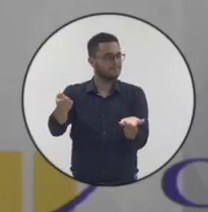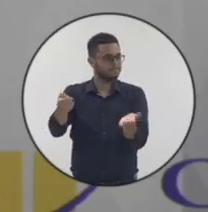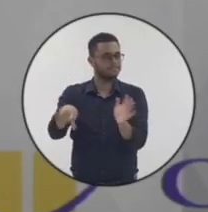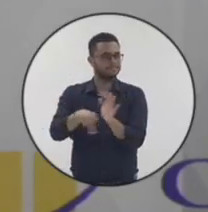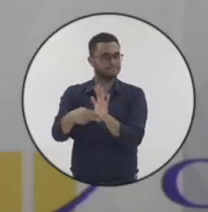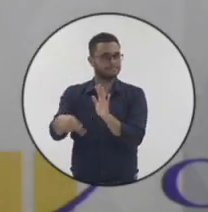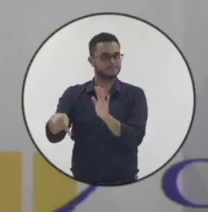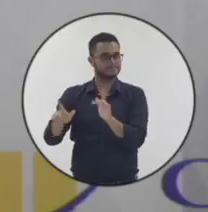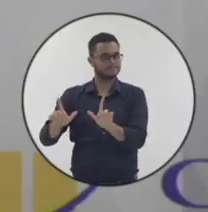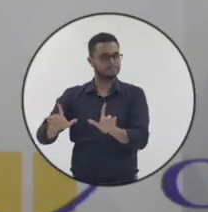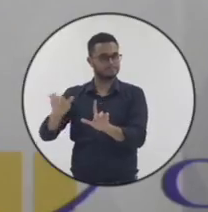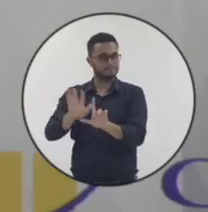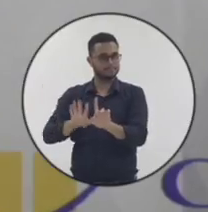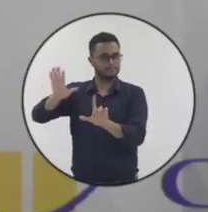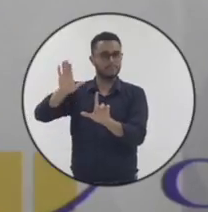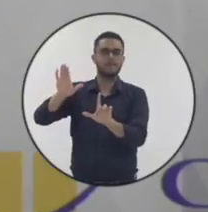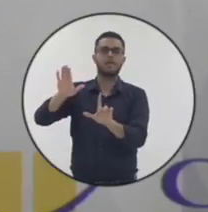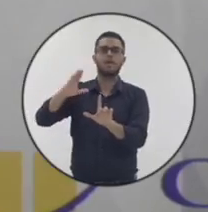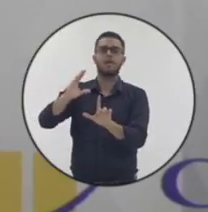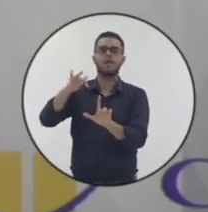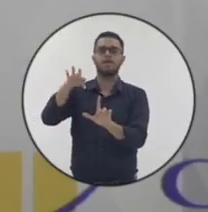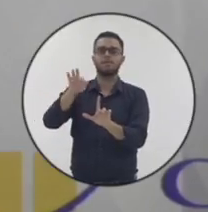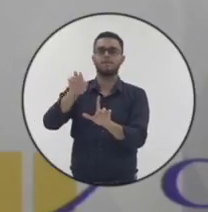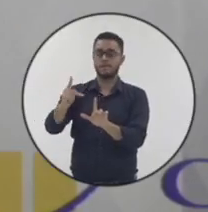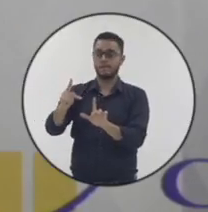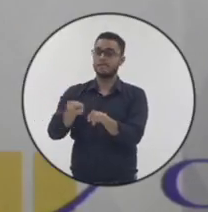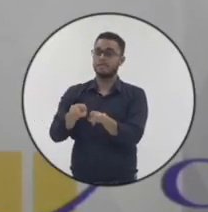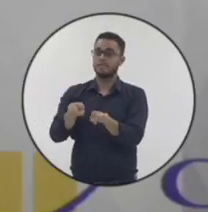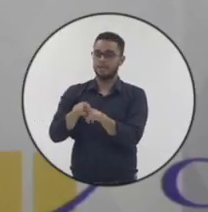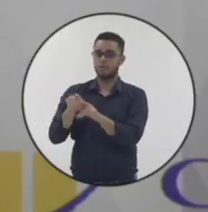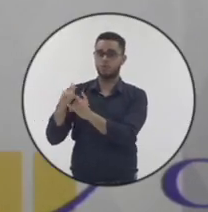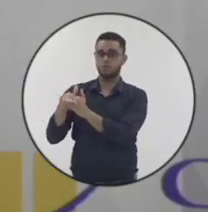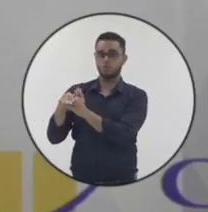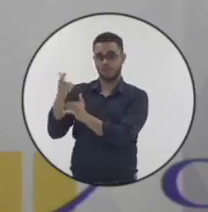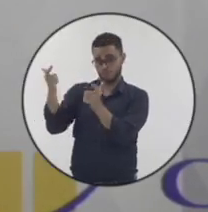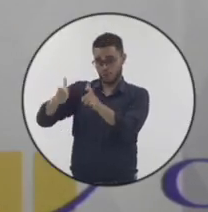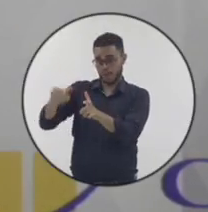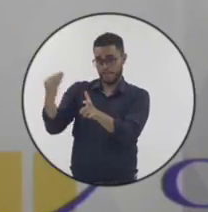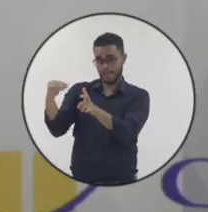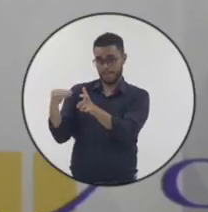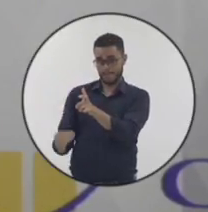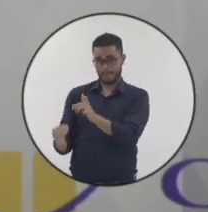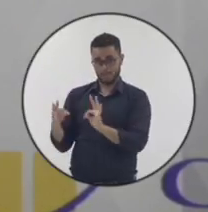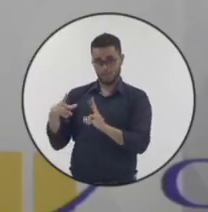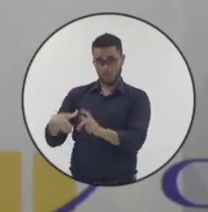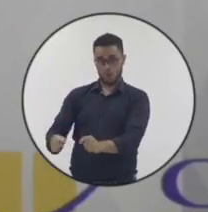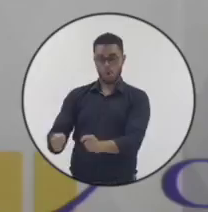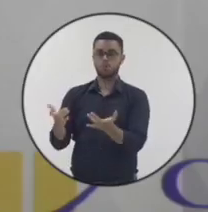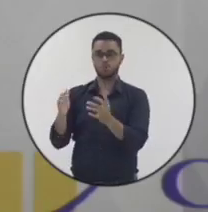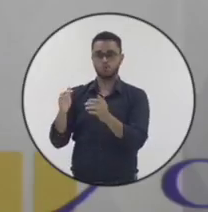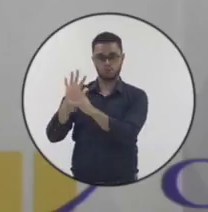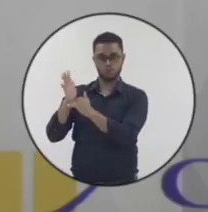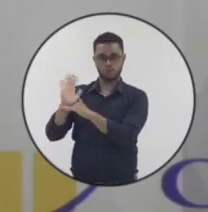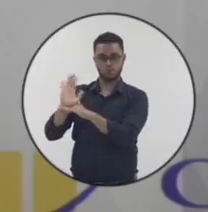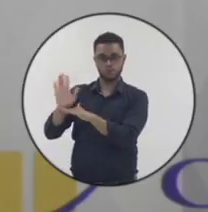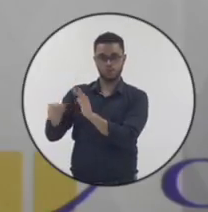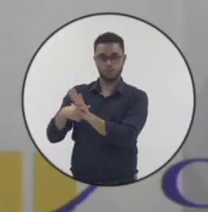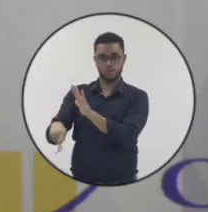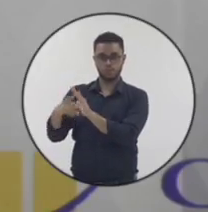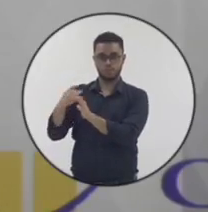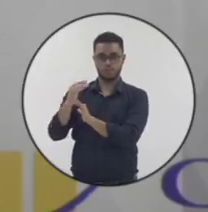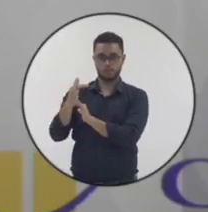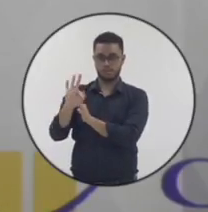Conselho Federal de Psicologia e no YouTube, onde estão alocados todas as produções televisivas do próprio Conselho